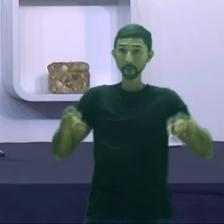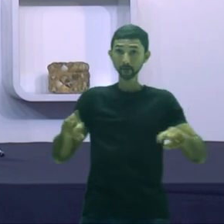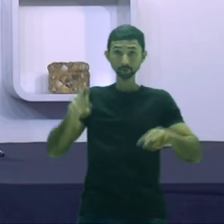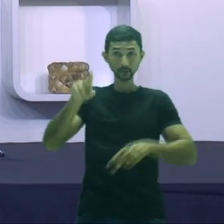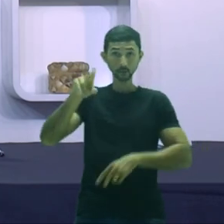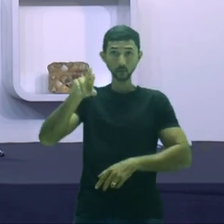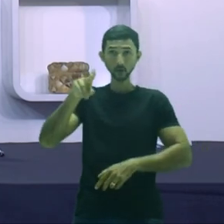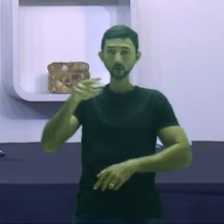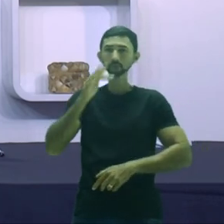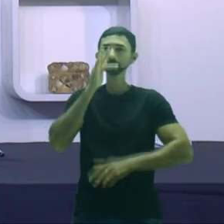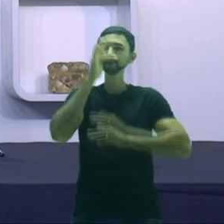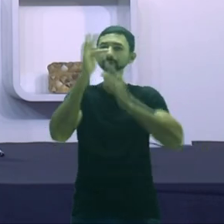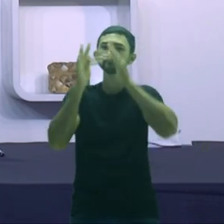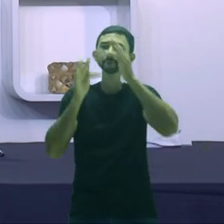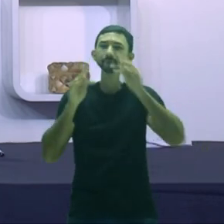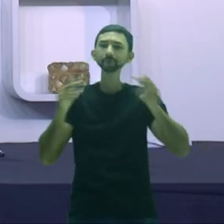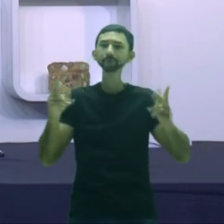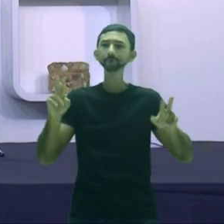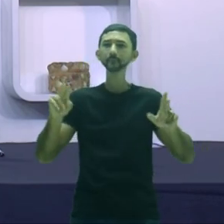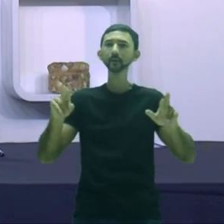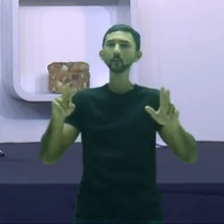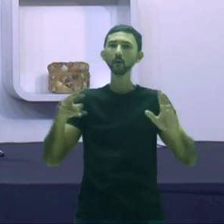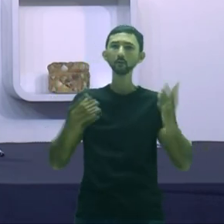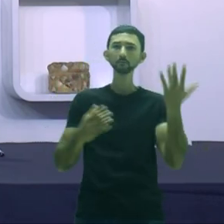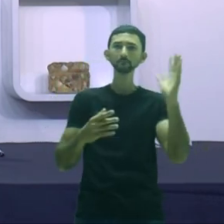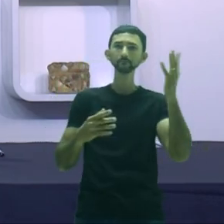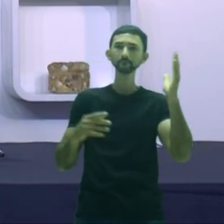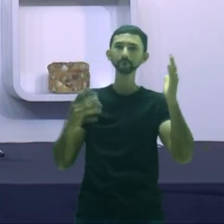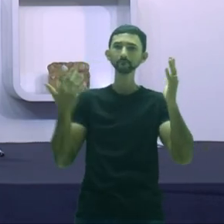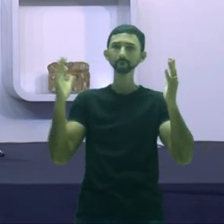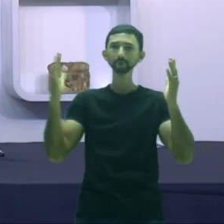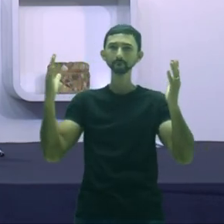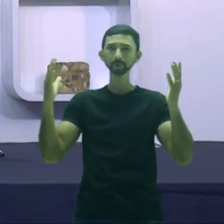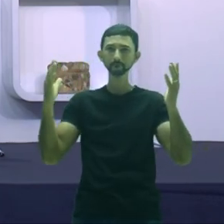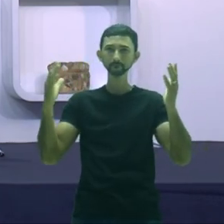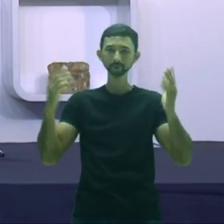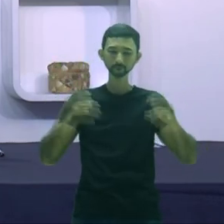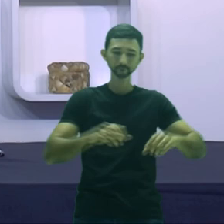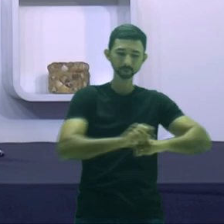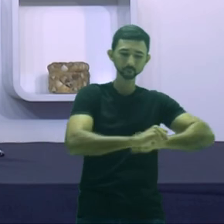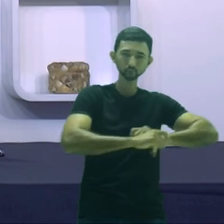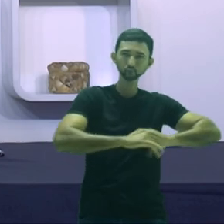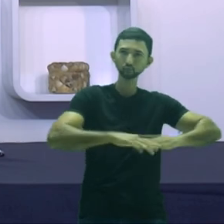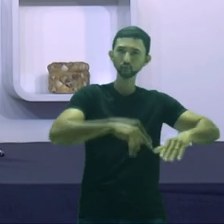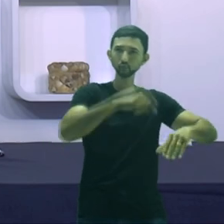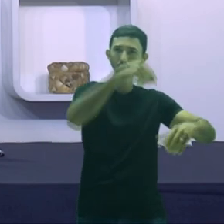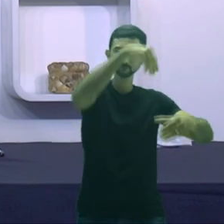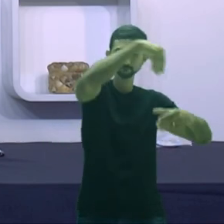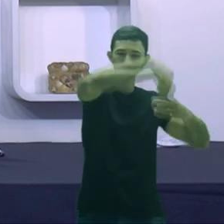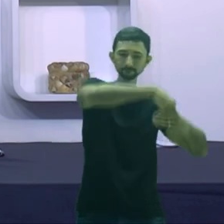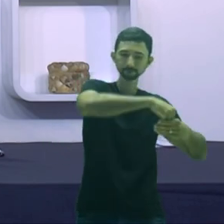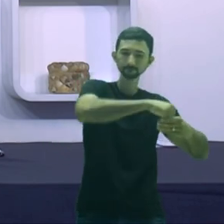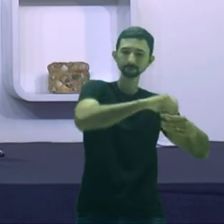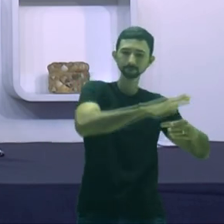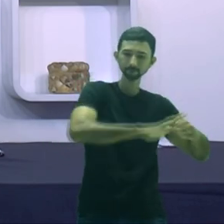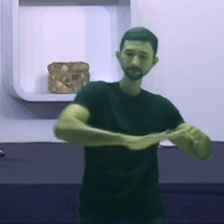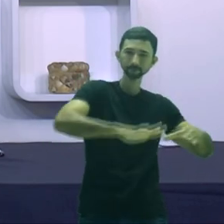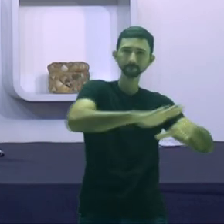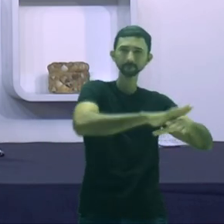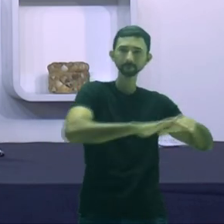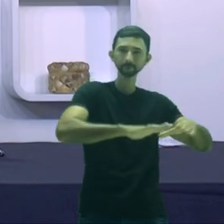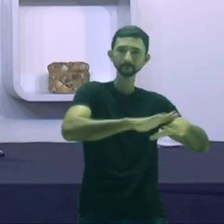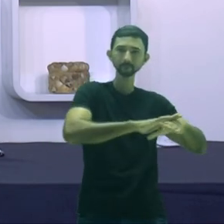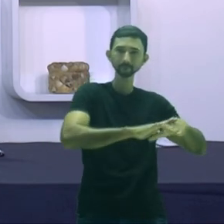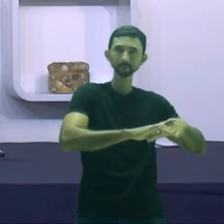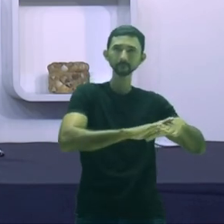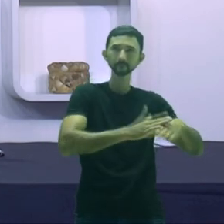espécie. Tá? Você condiciona ela em dois solos diferentes. Um solo com